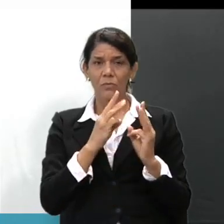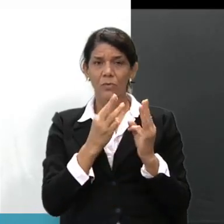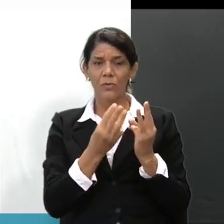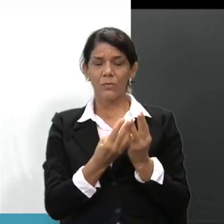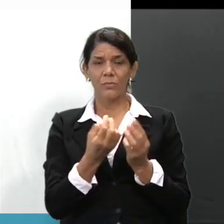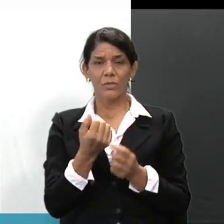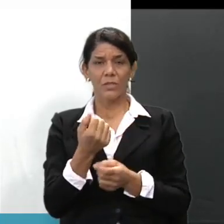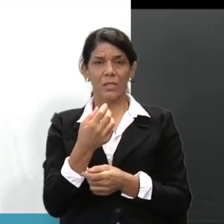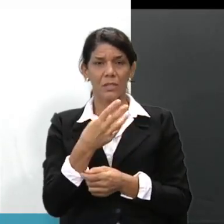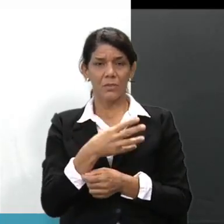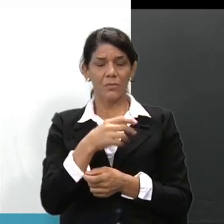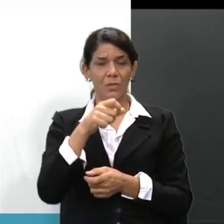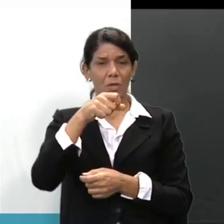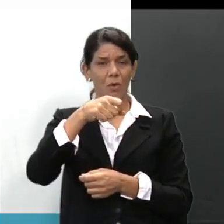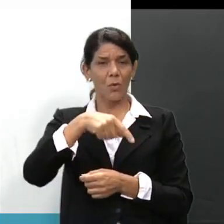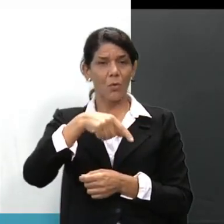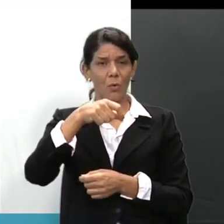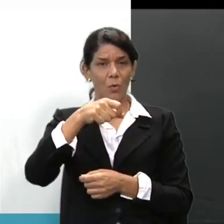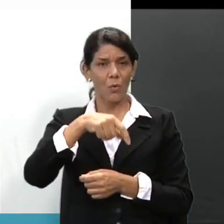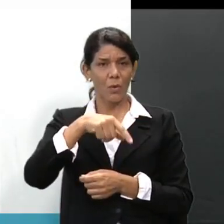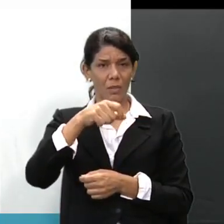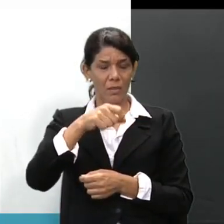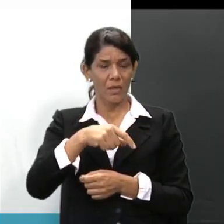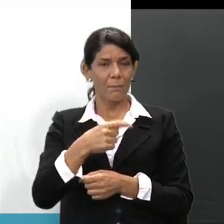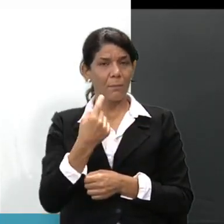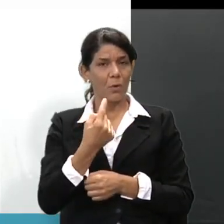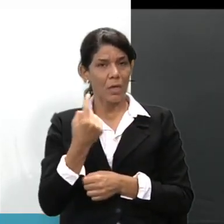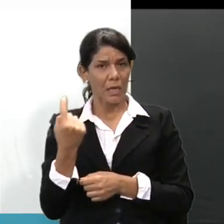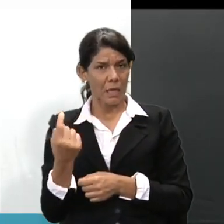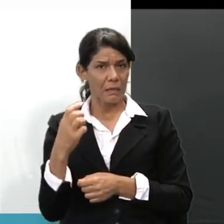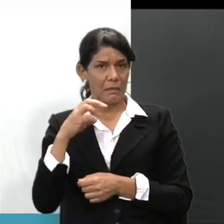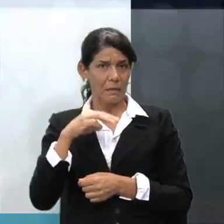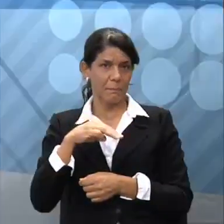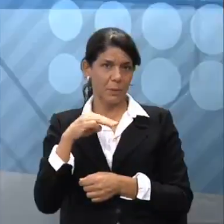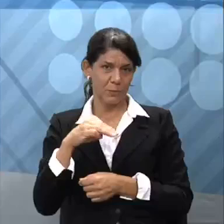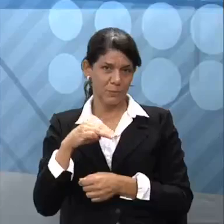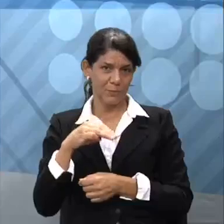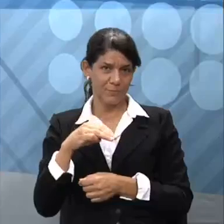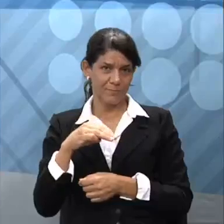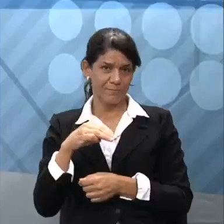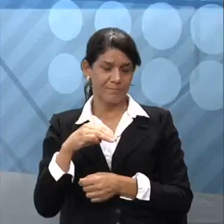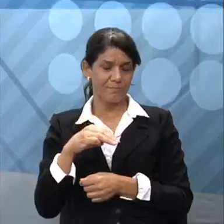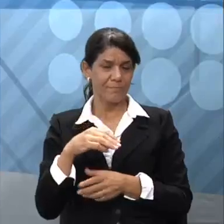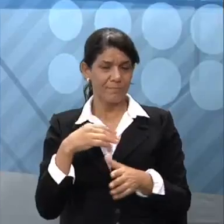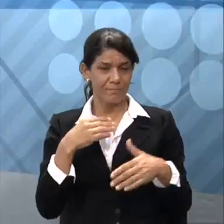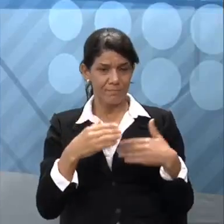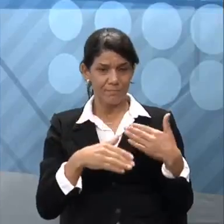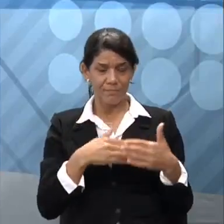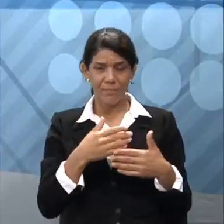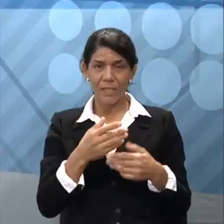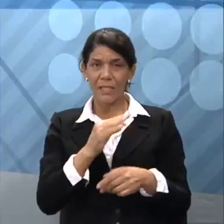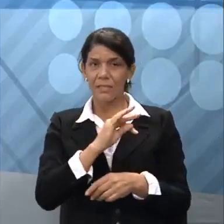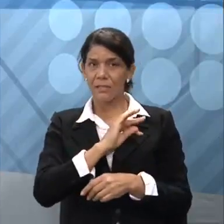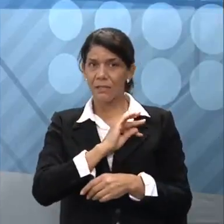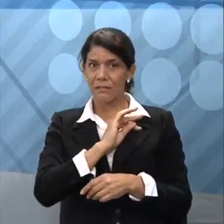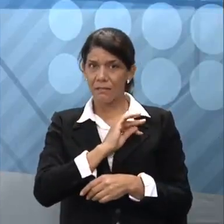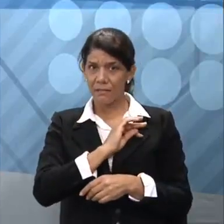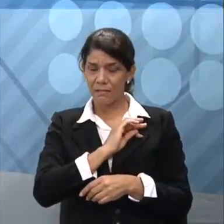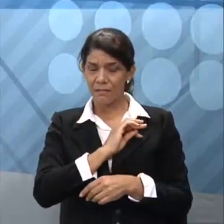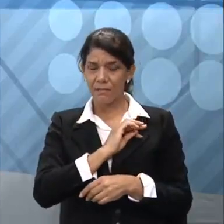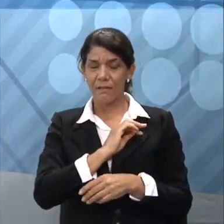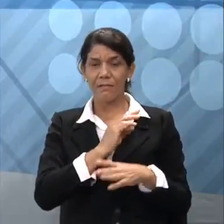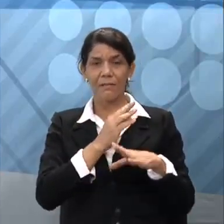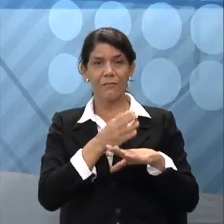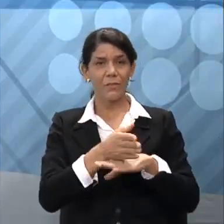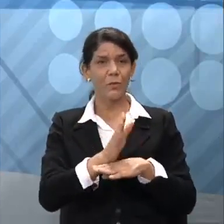de 14 gotas por minuto. Vamos, então, desenvolver essa técnica por